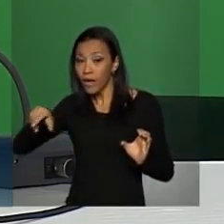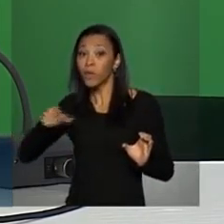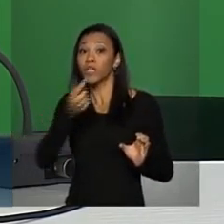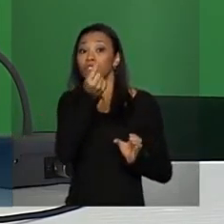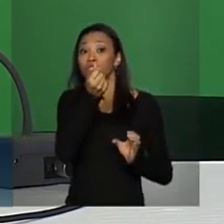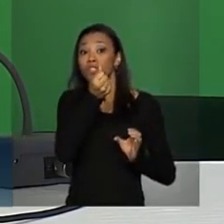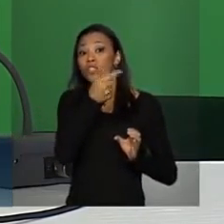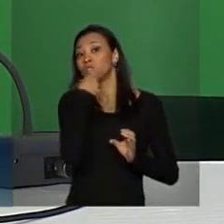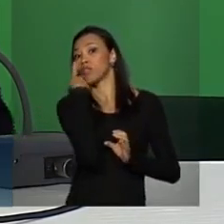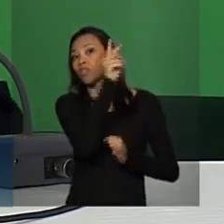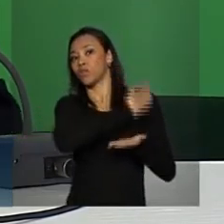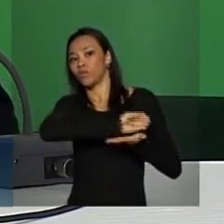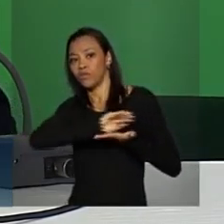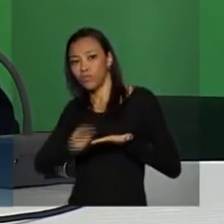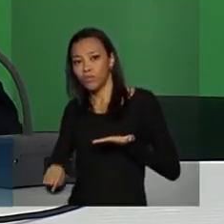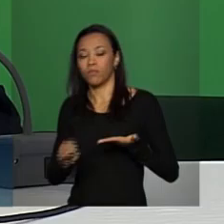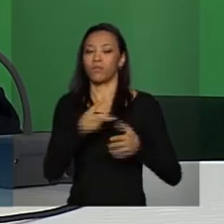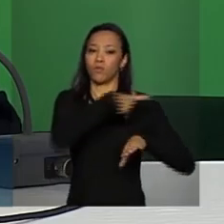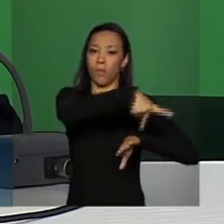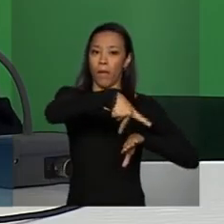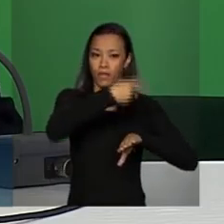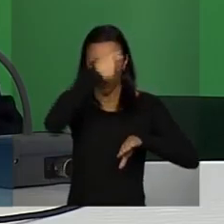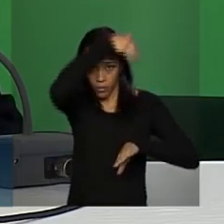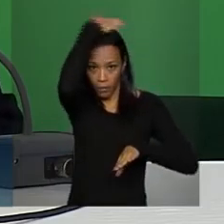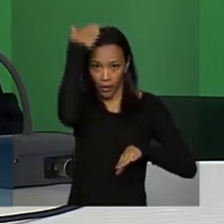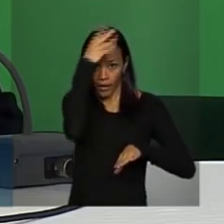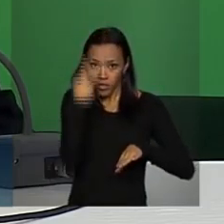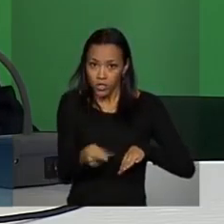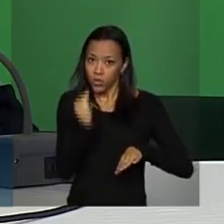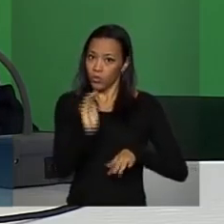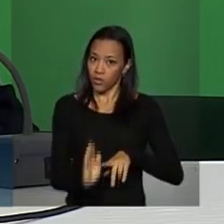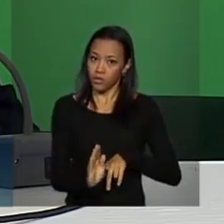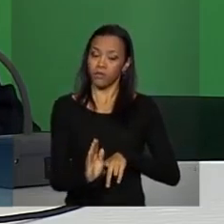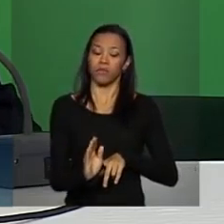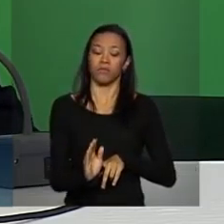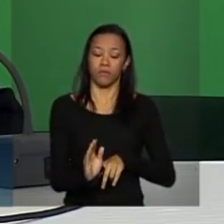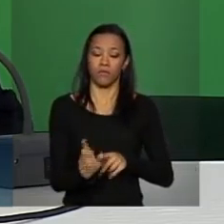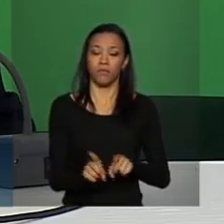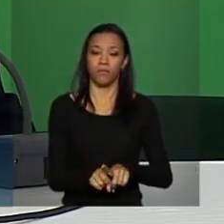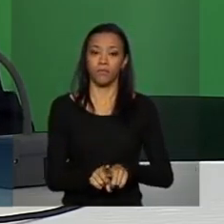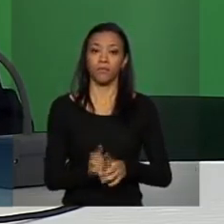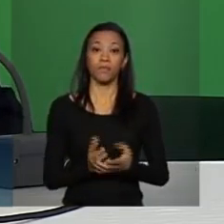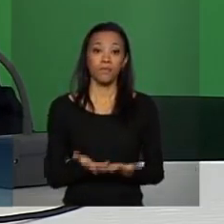existe hoje um crescente investimento brasileiro no México, né?